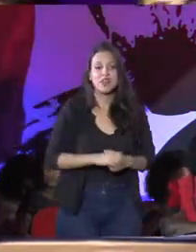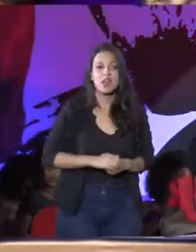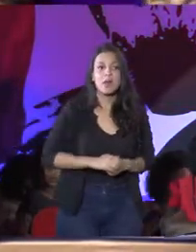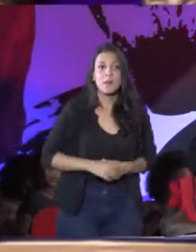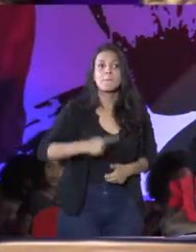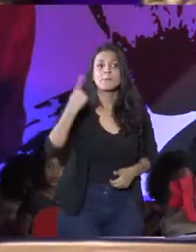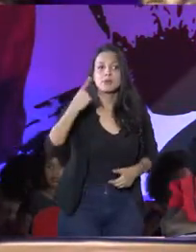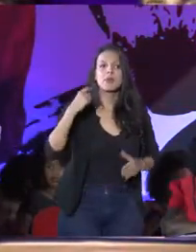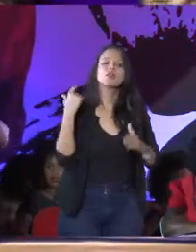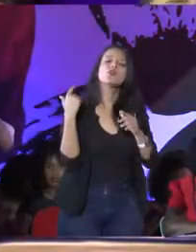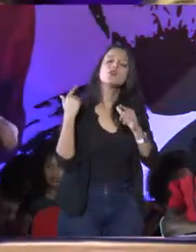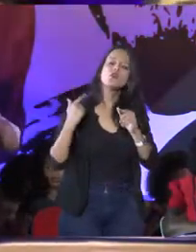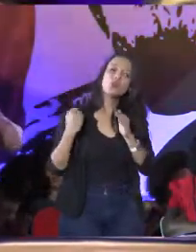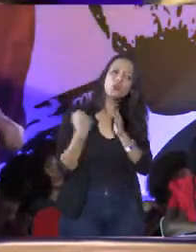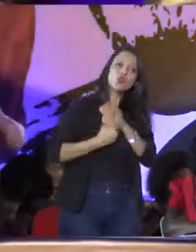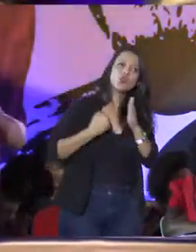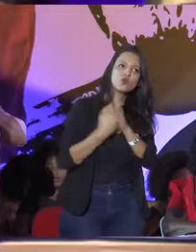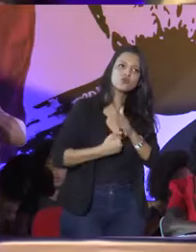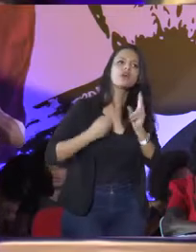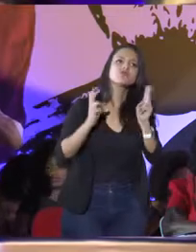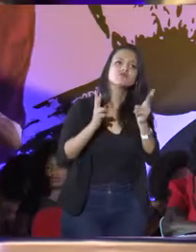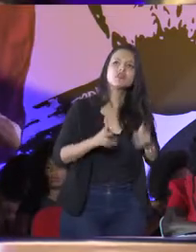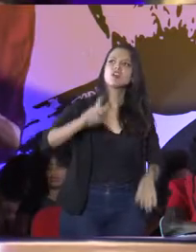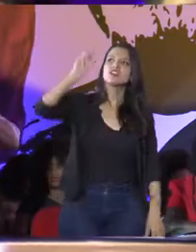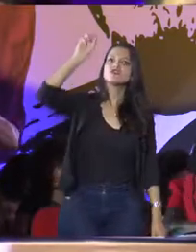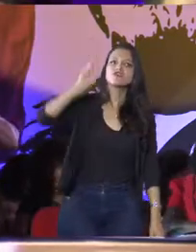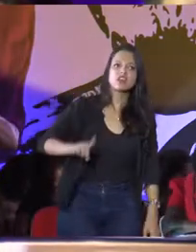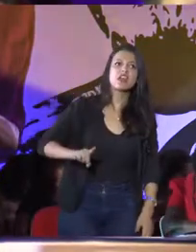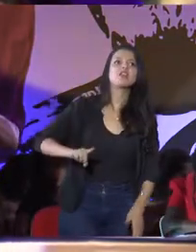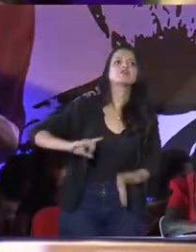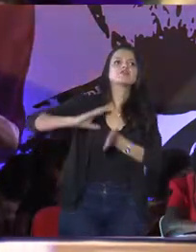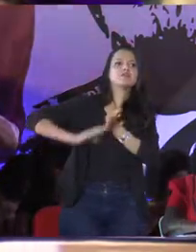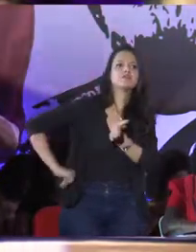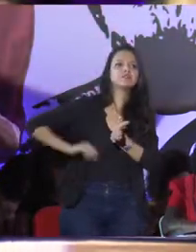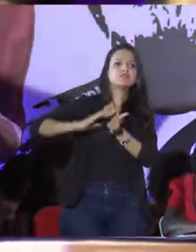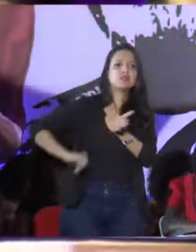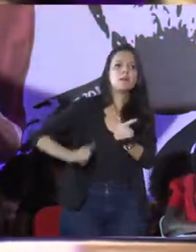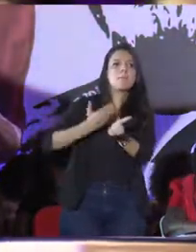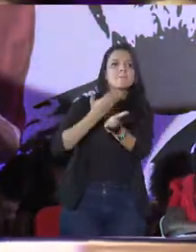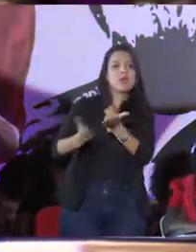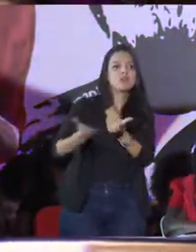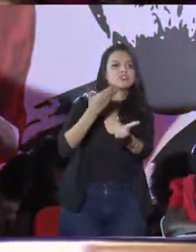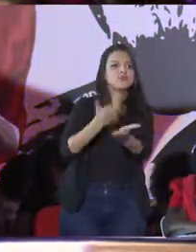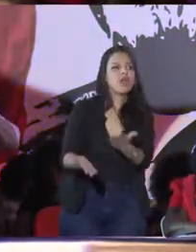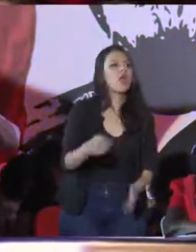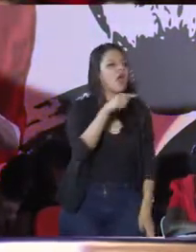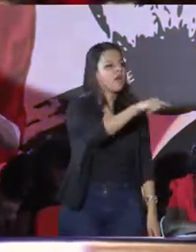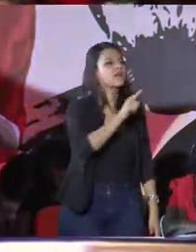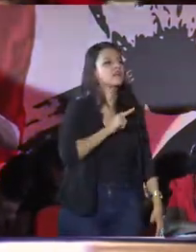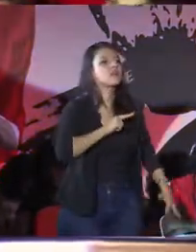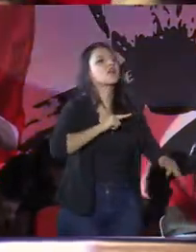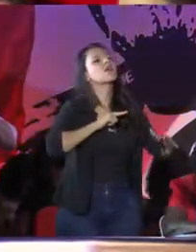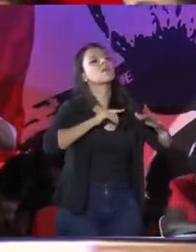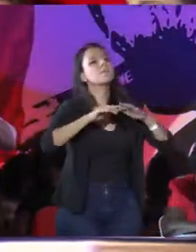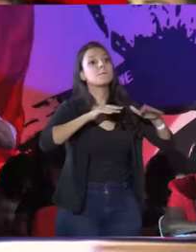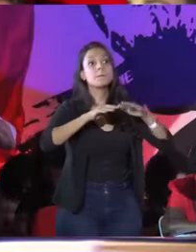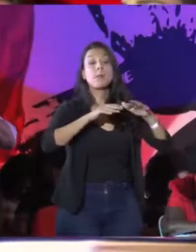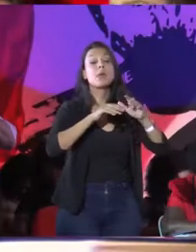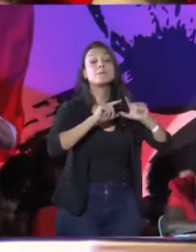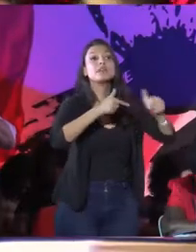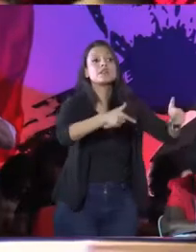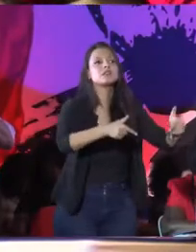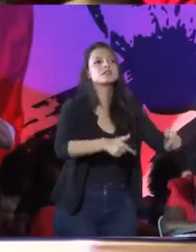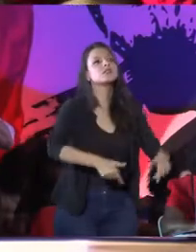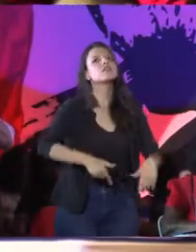a luta contra a retirada de direitos, porque eles retiraram. Aqui está a militância que impediu a aprovação da reforma